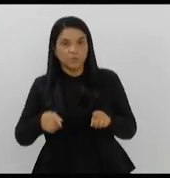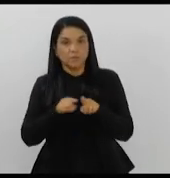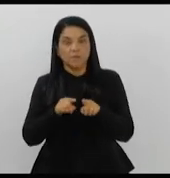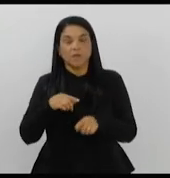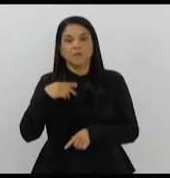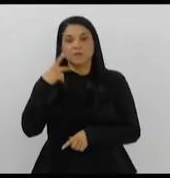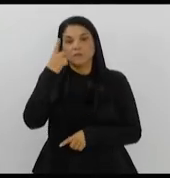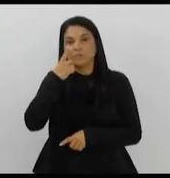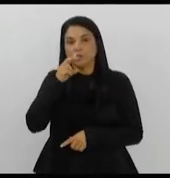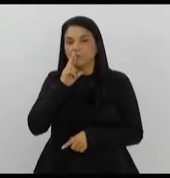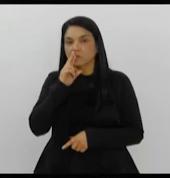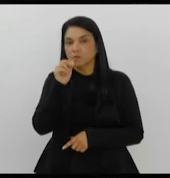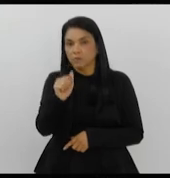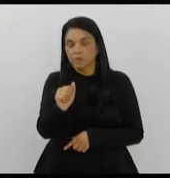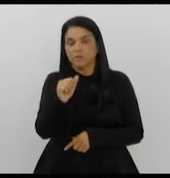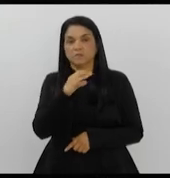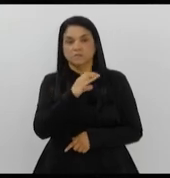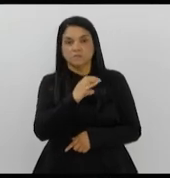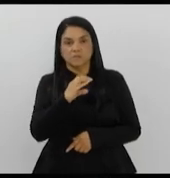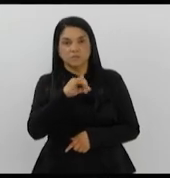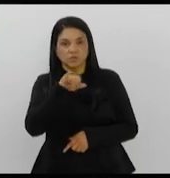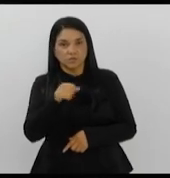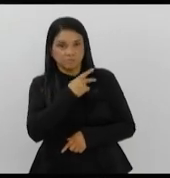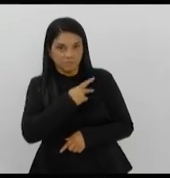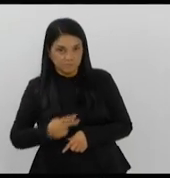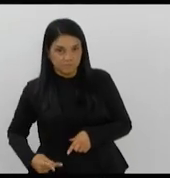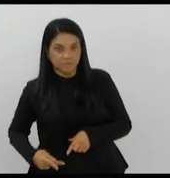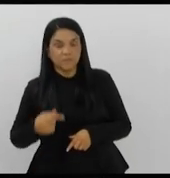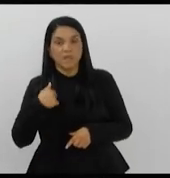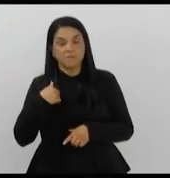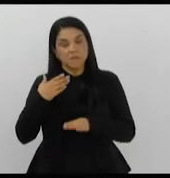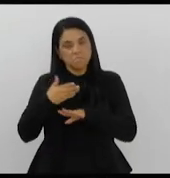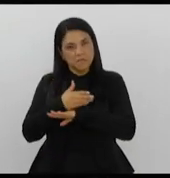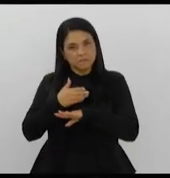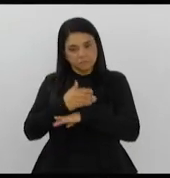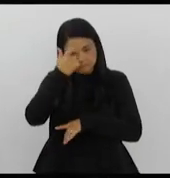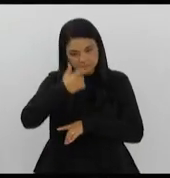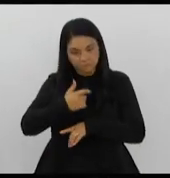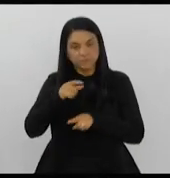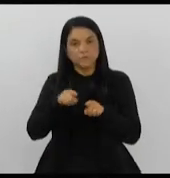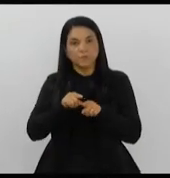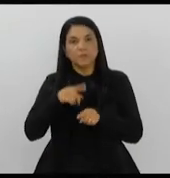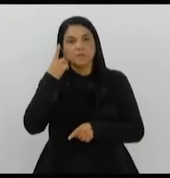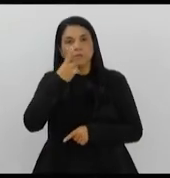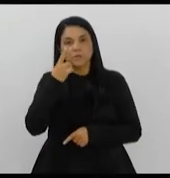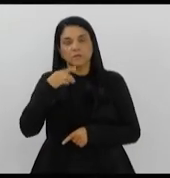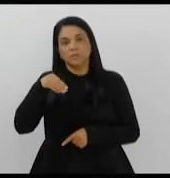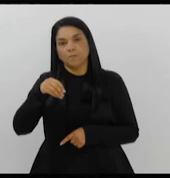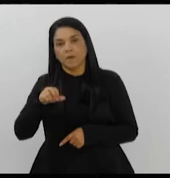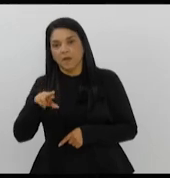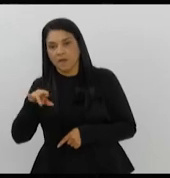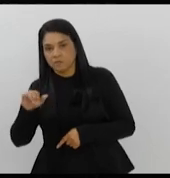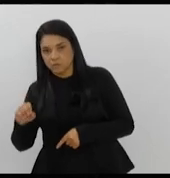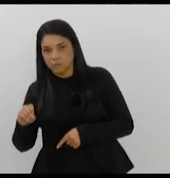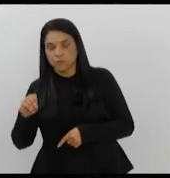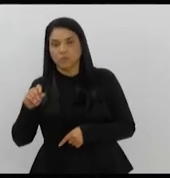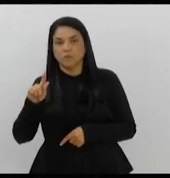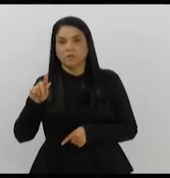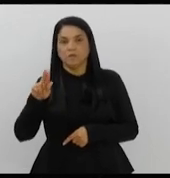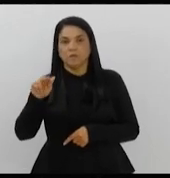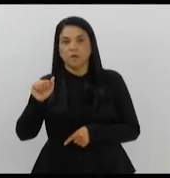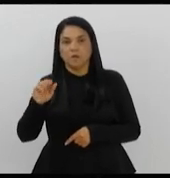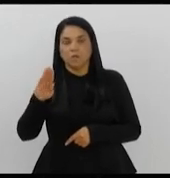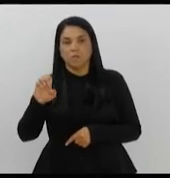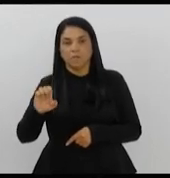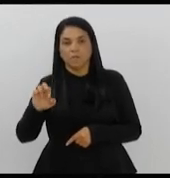da CCJ, com a minha participação, do deputado Márcio Gualberto, enfim, e de tantos